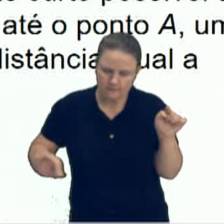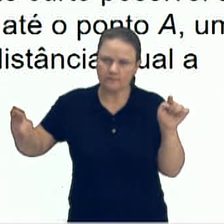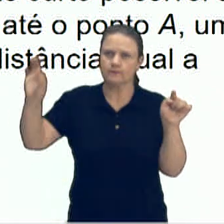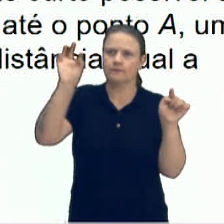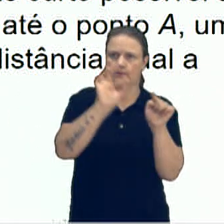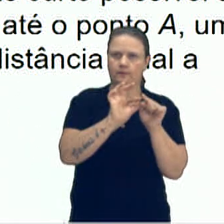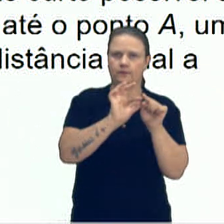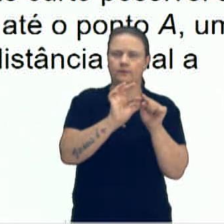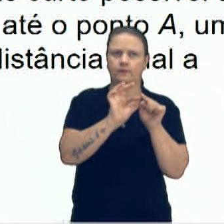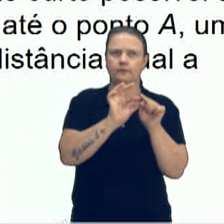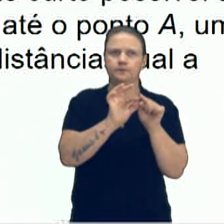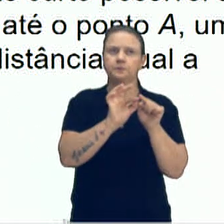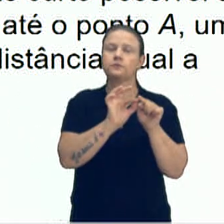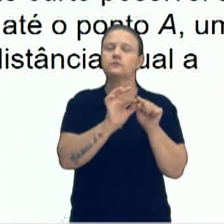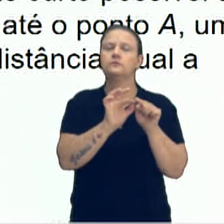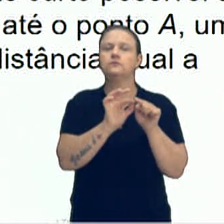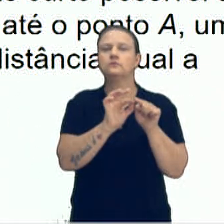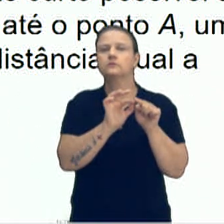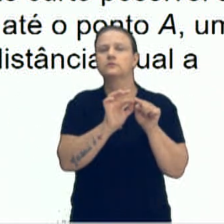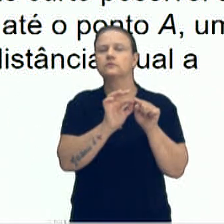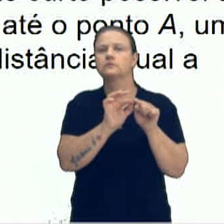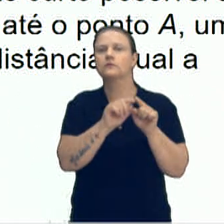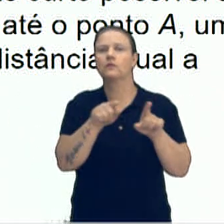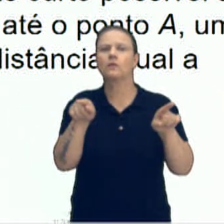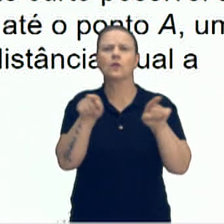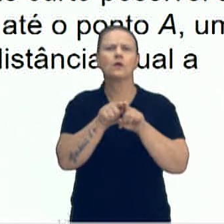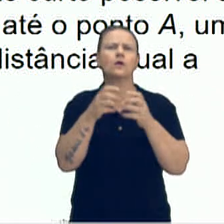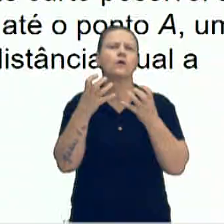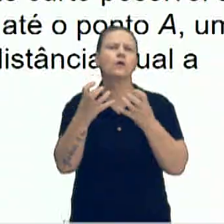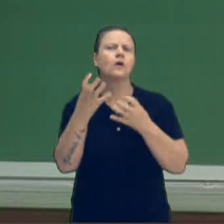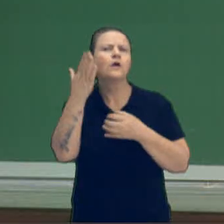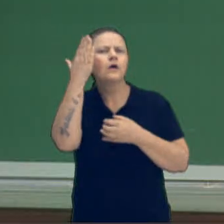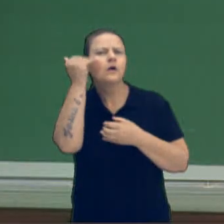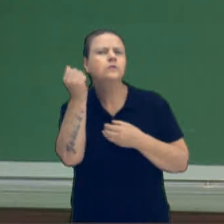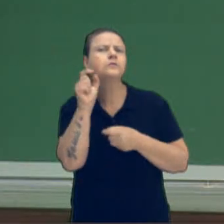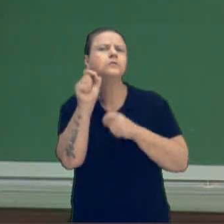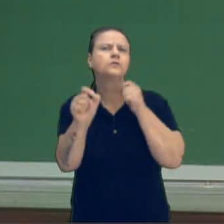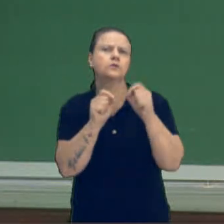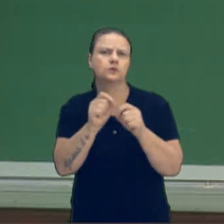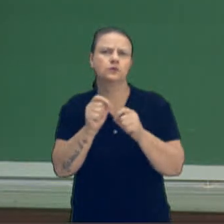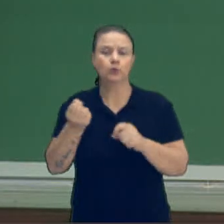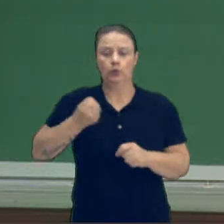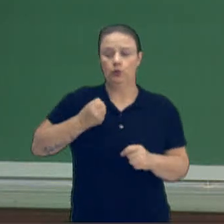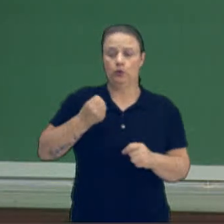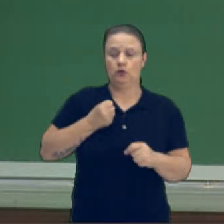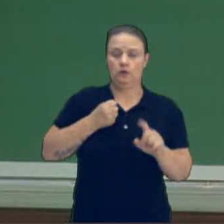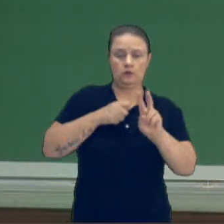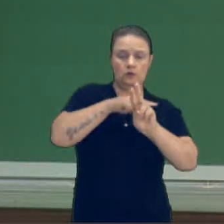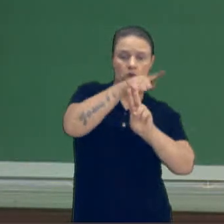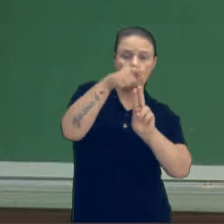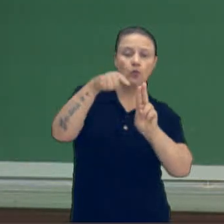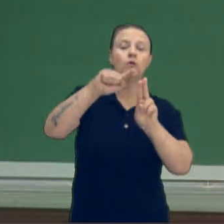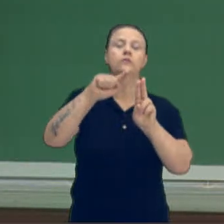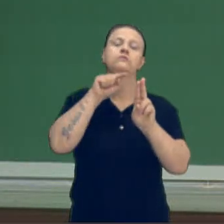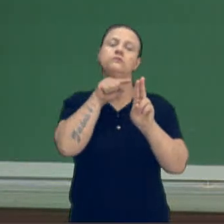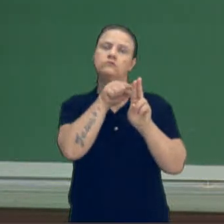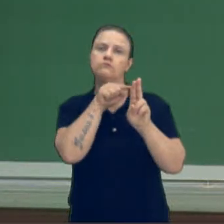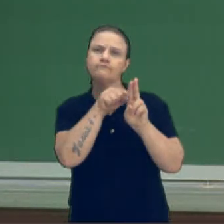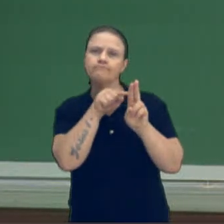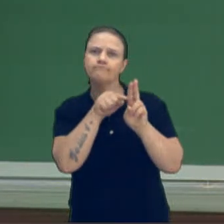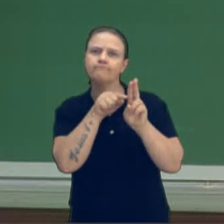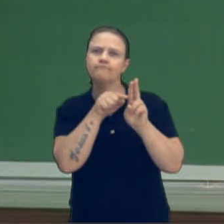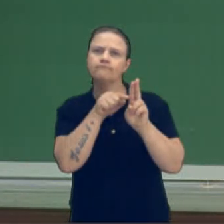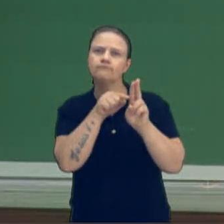pela origem. O que ele está querendo saber? A gente vai considerar o valor de π e para realizar, então, o percurso